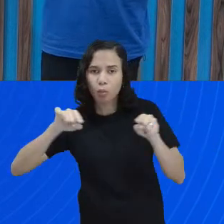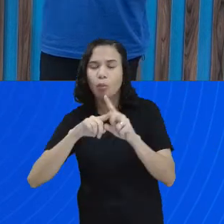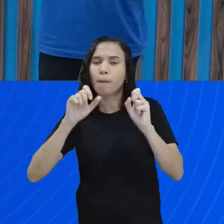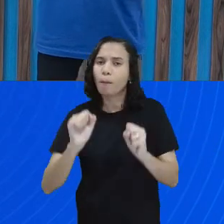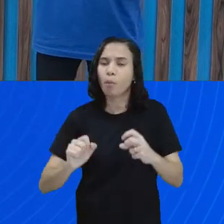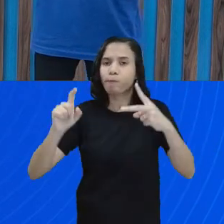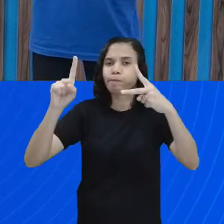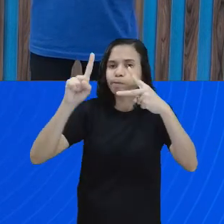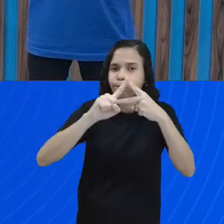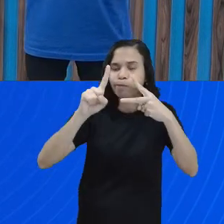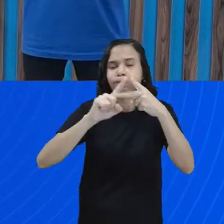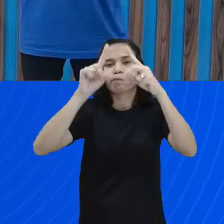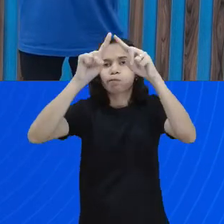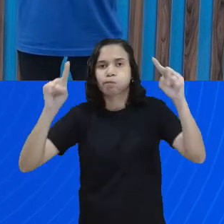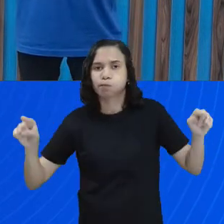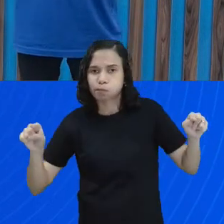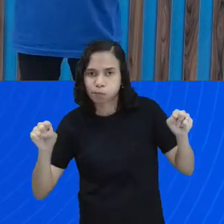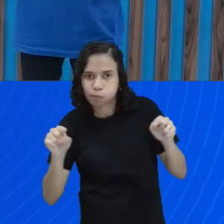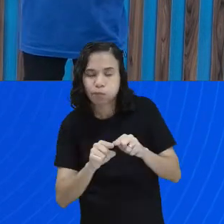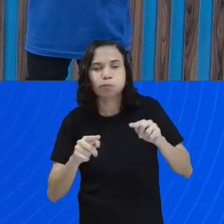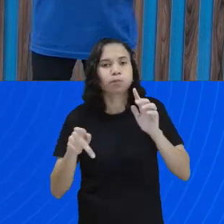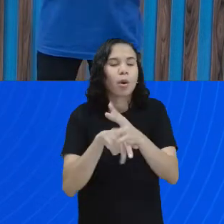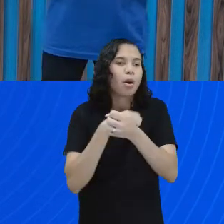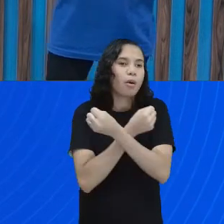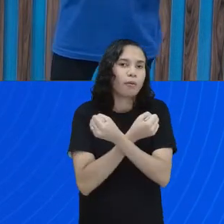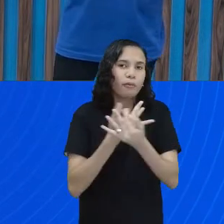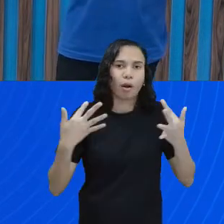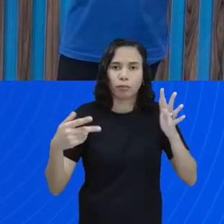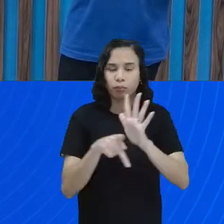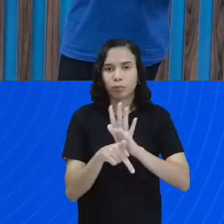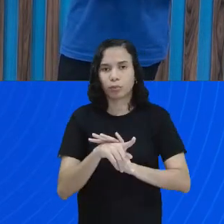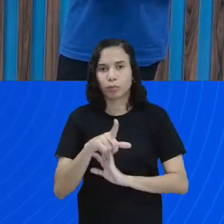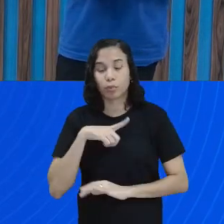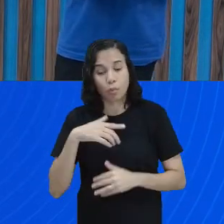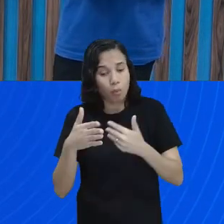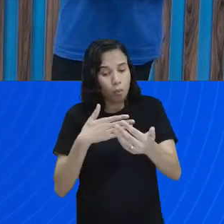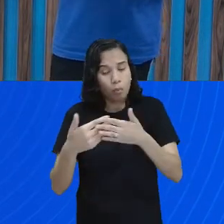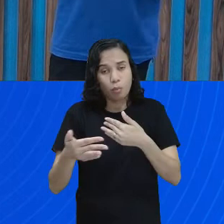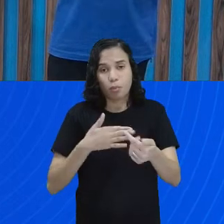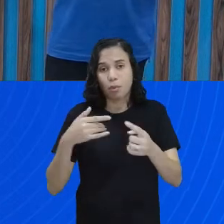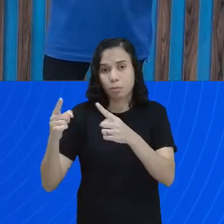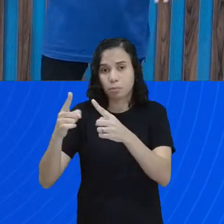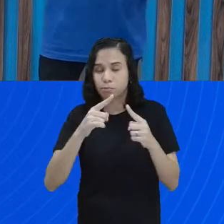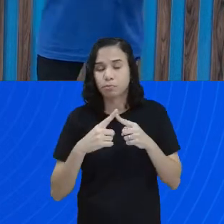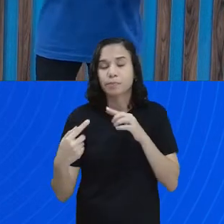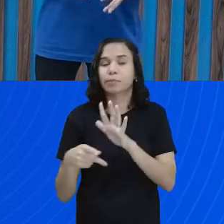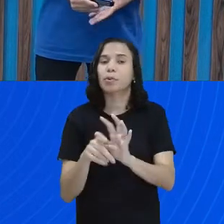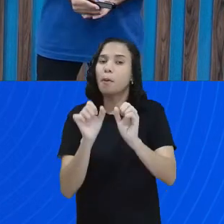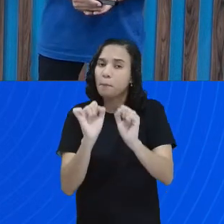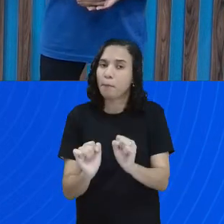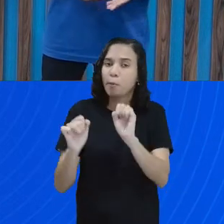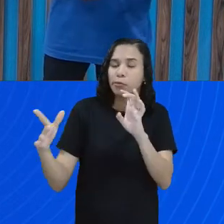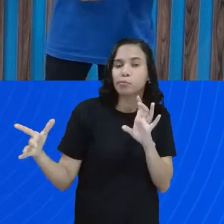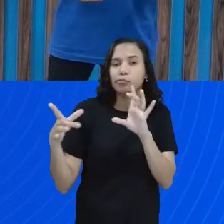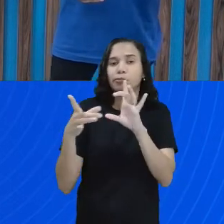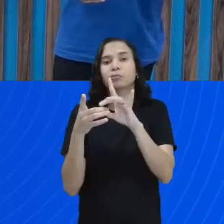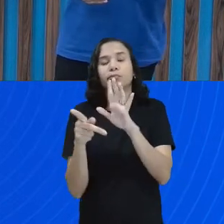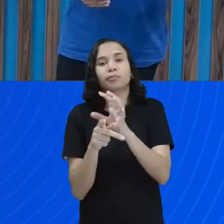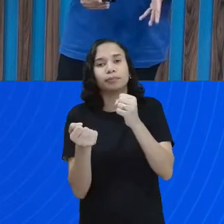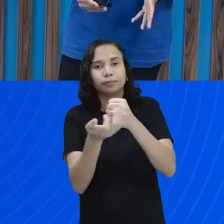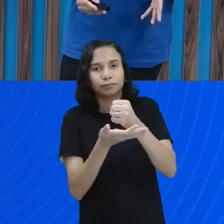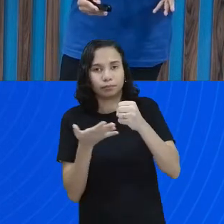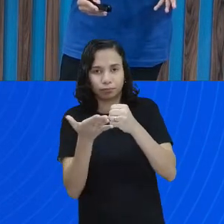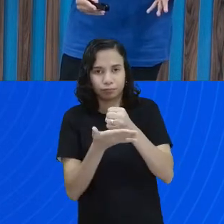triangular, pentagonal, heptagonal, octogonal, ou seja, qualquer polígono pode estar presente nessa base